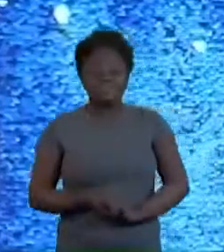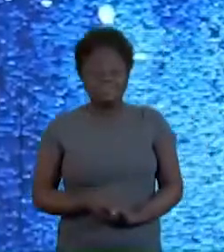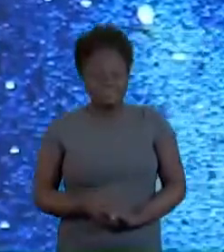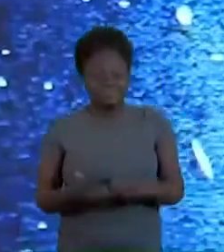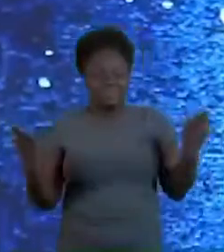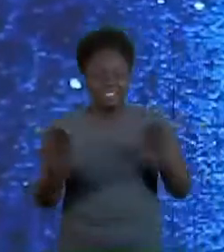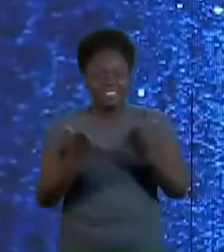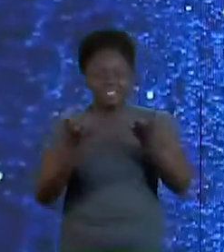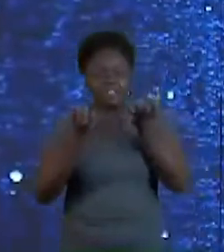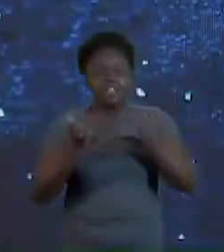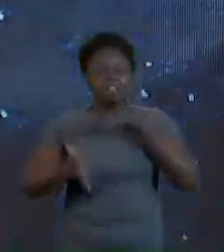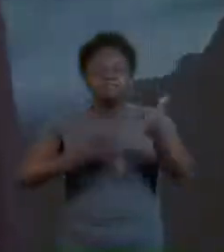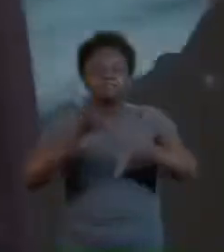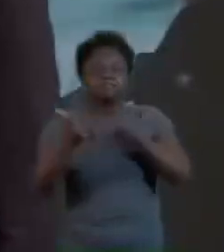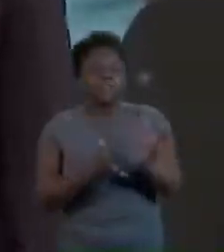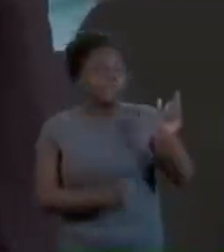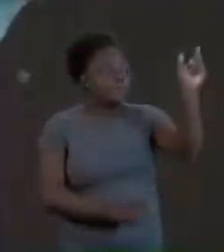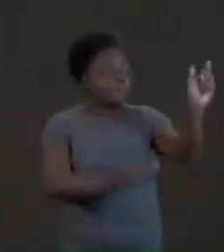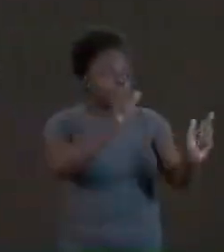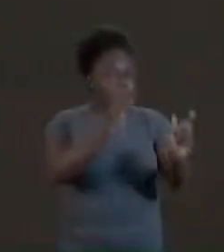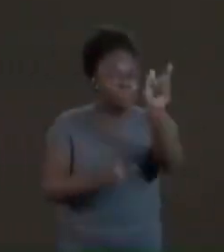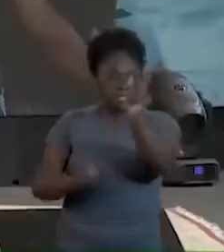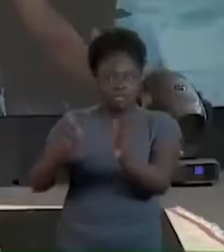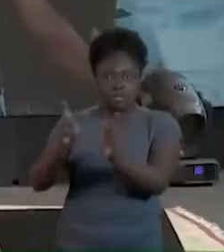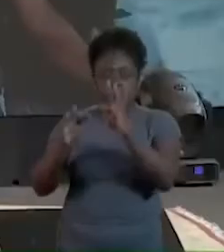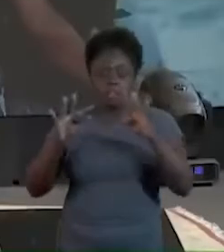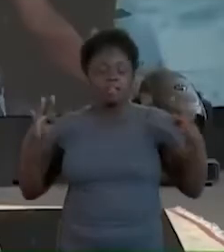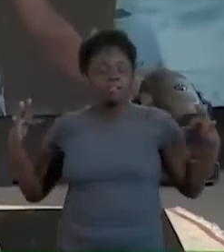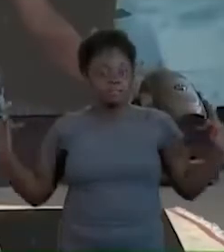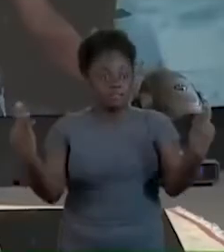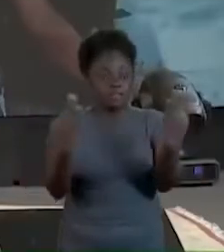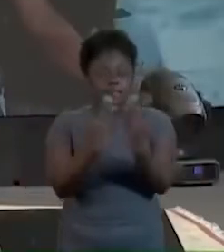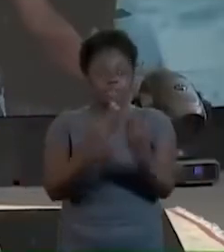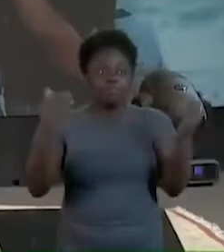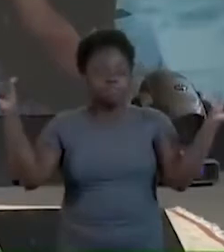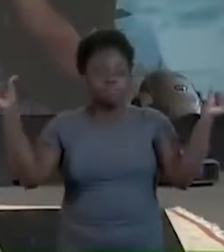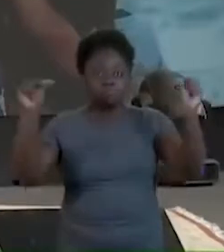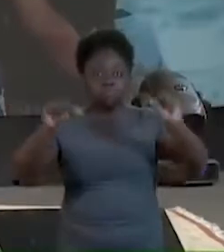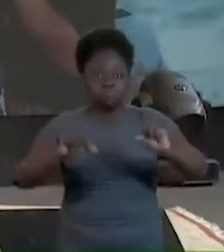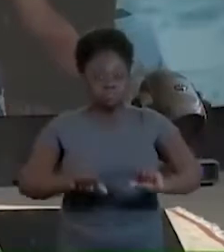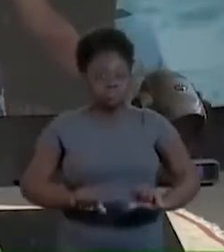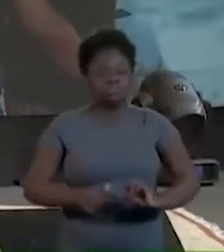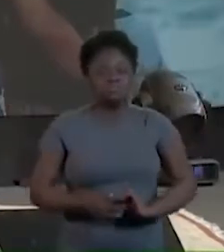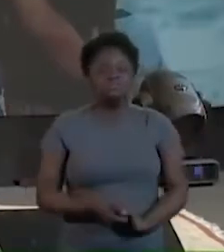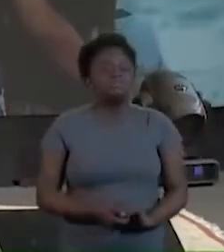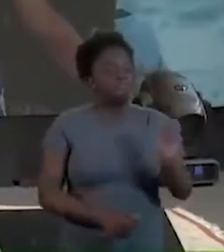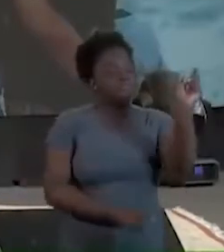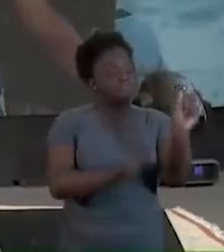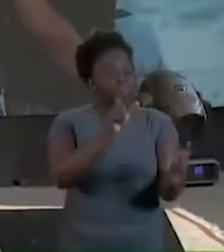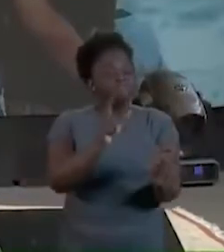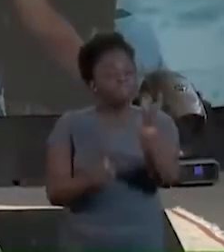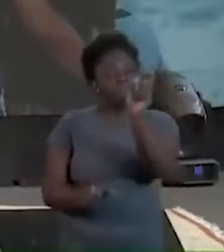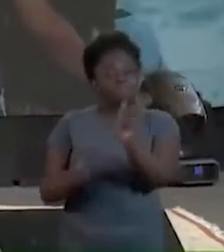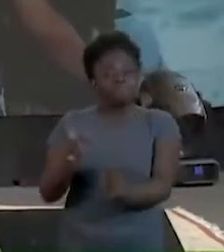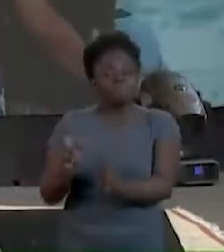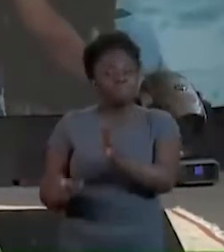hoje eu quero falar sobre personagens de uma família, de uma tragédia familiar. Personagens de uma